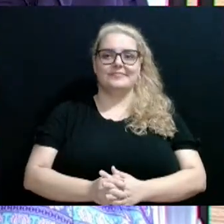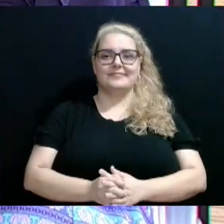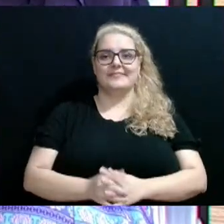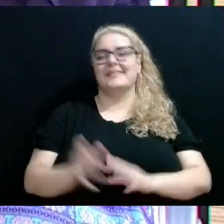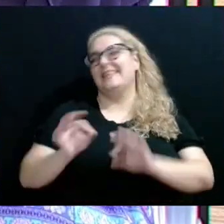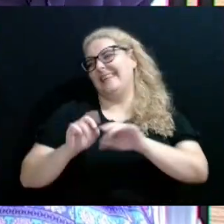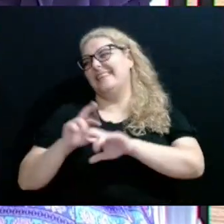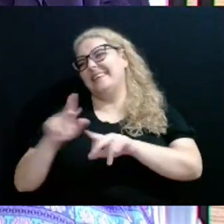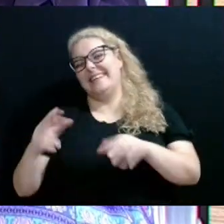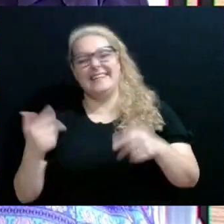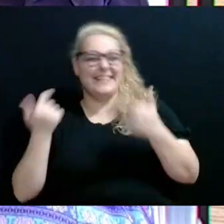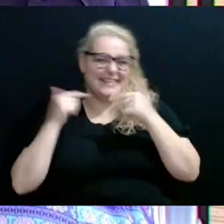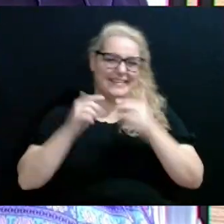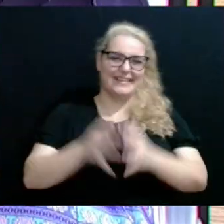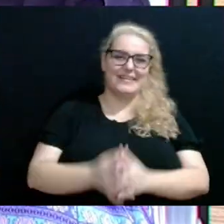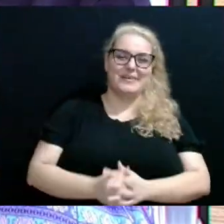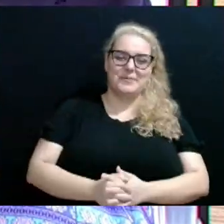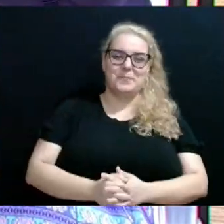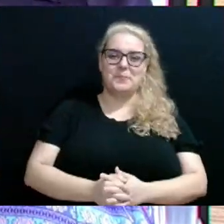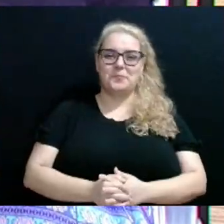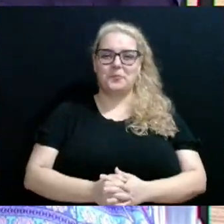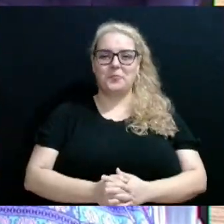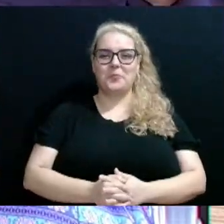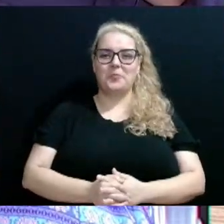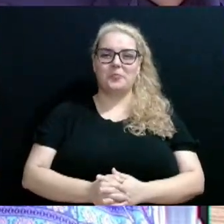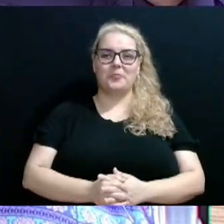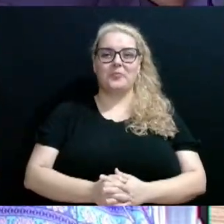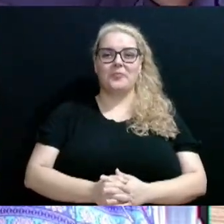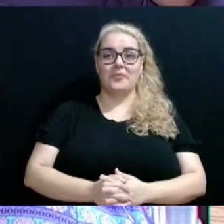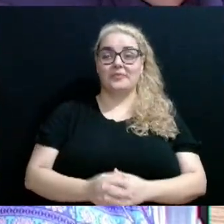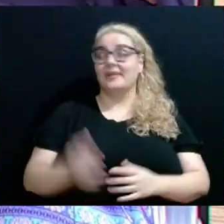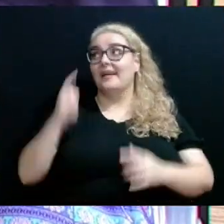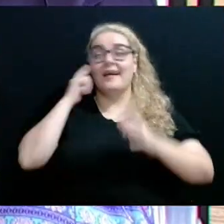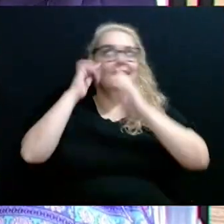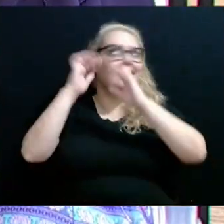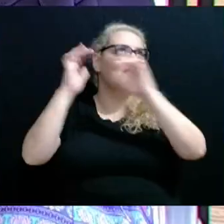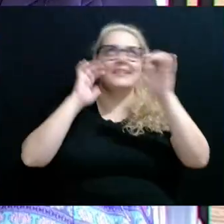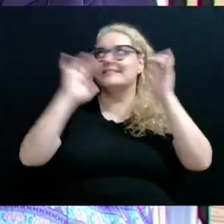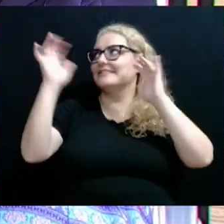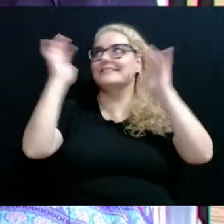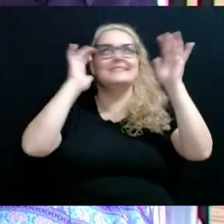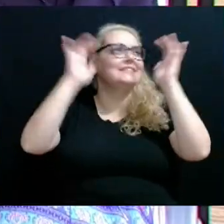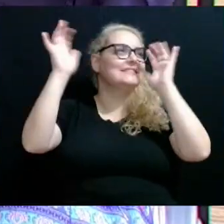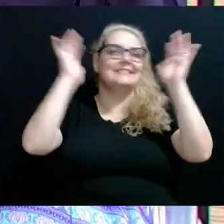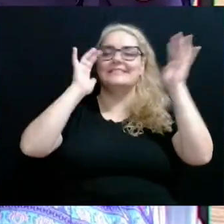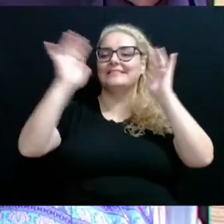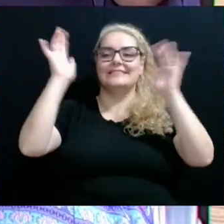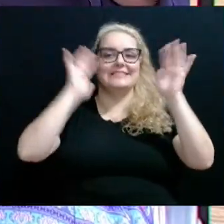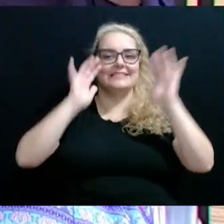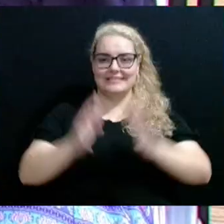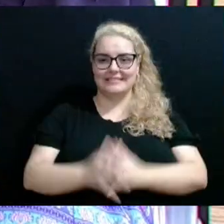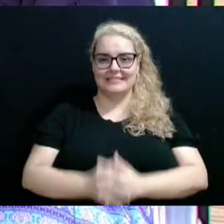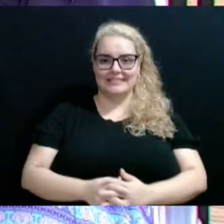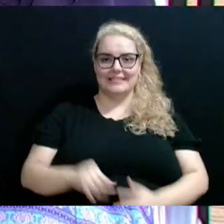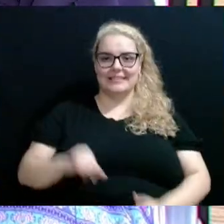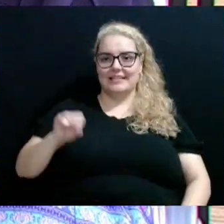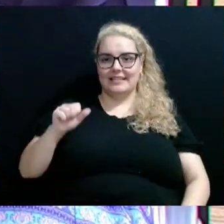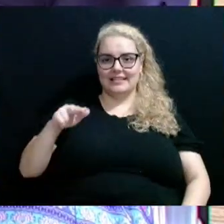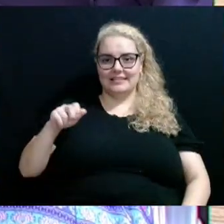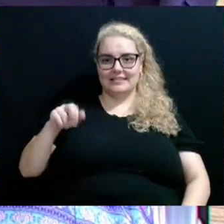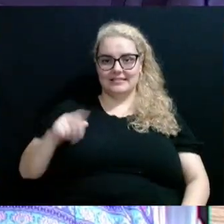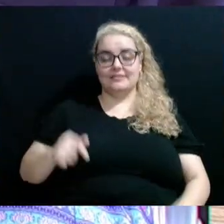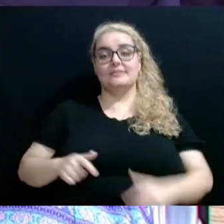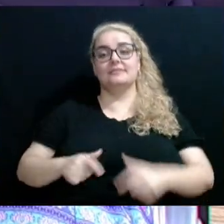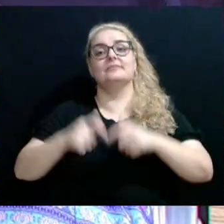né? Planos é algo assim, a cabeça não para nunca, né? Então, da Isaura crescer, virar